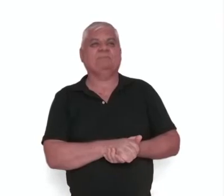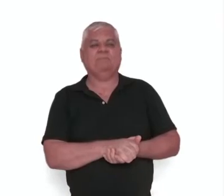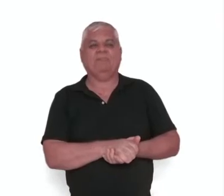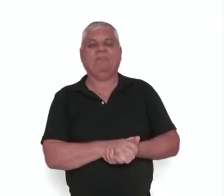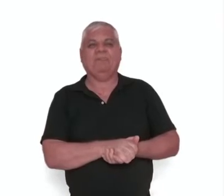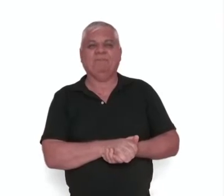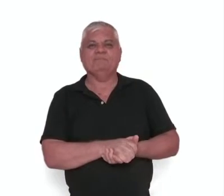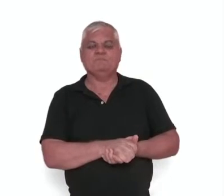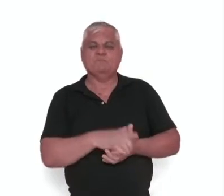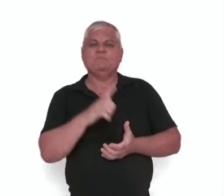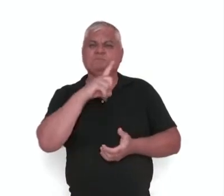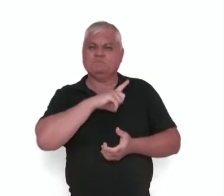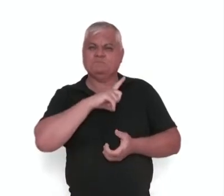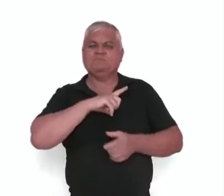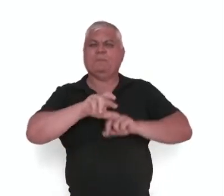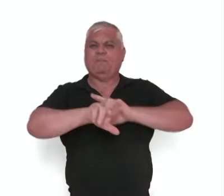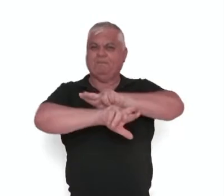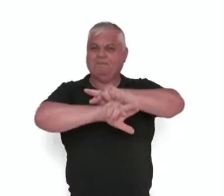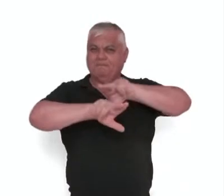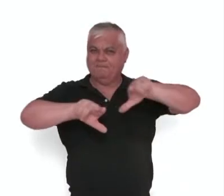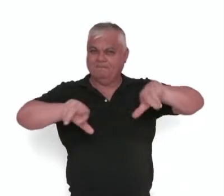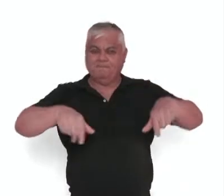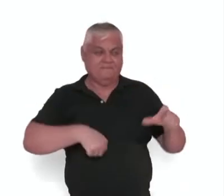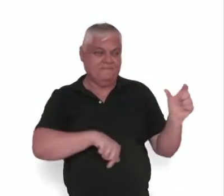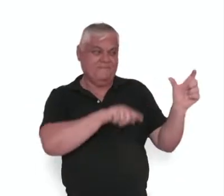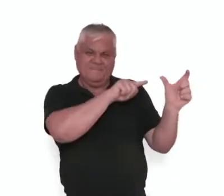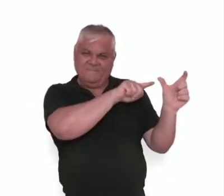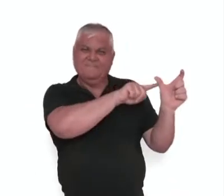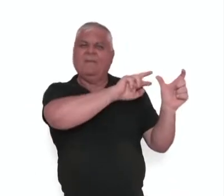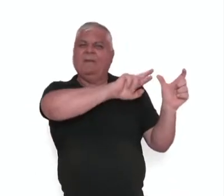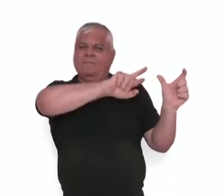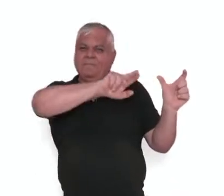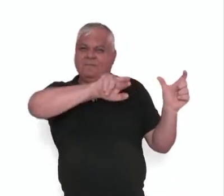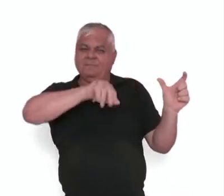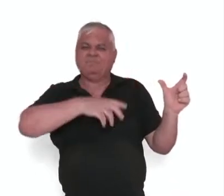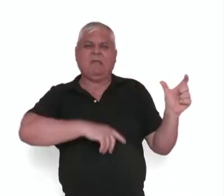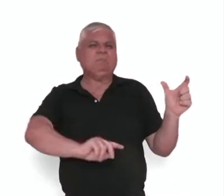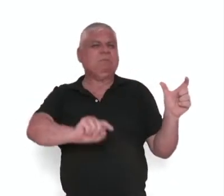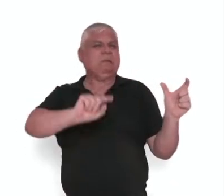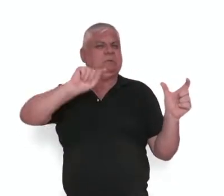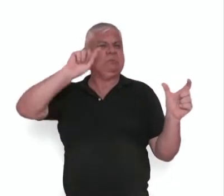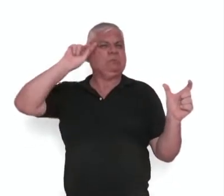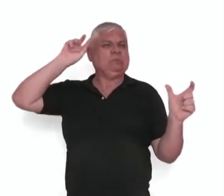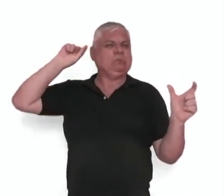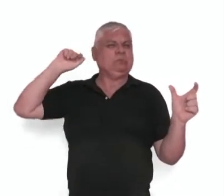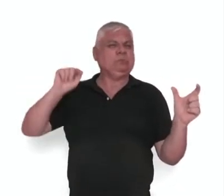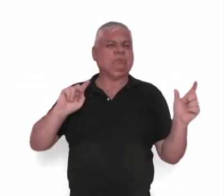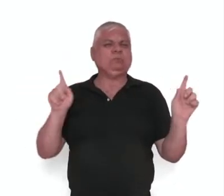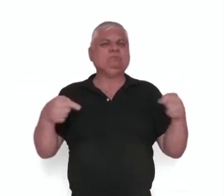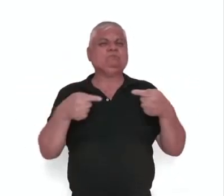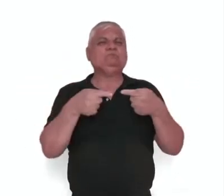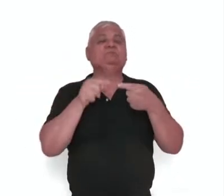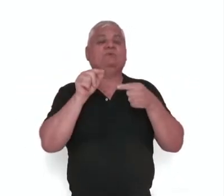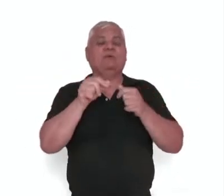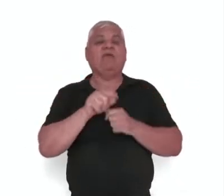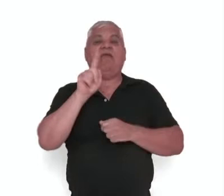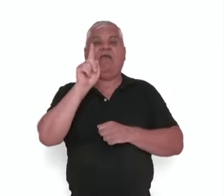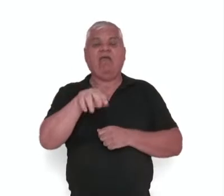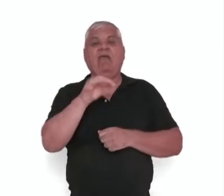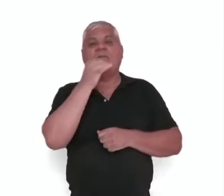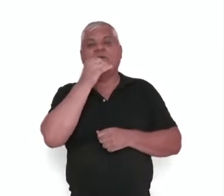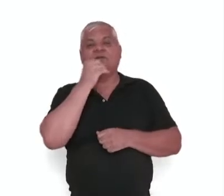Existem diversas formas de conceituar a empatia. O conceito mais antigo de empatia caracteriza-se como a